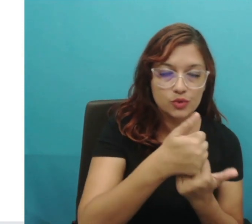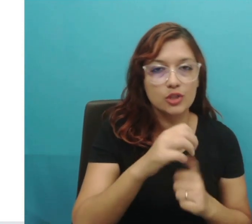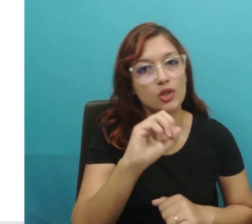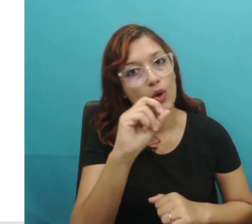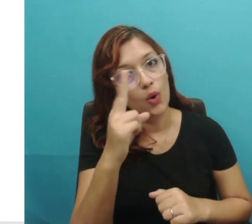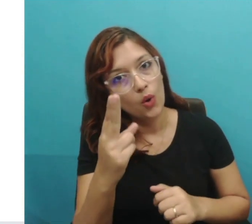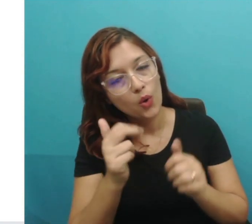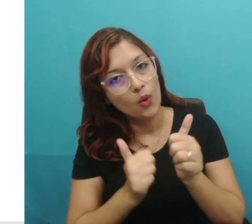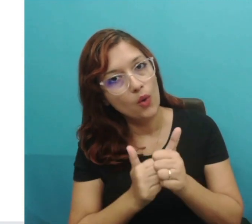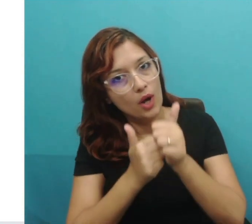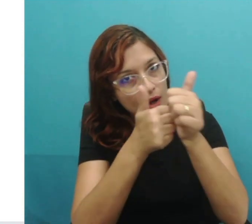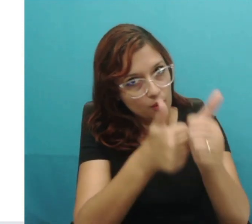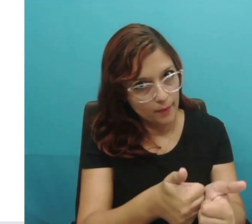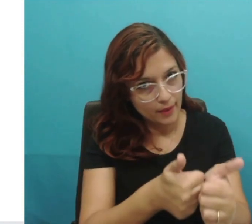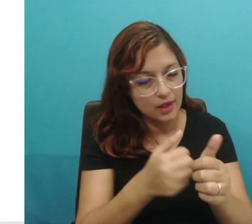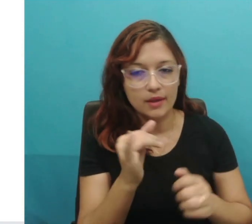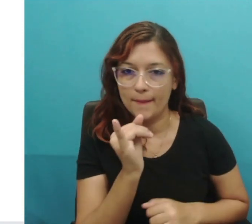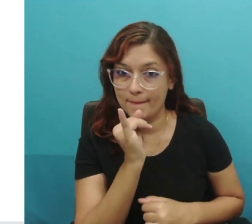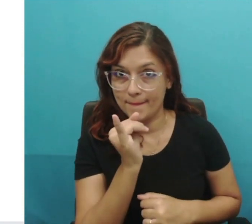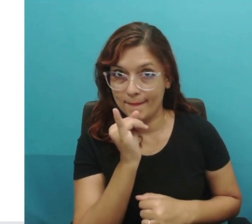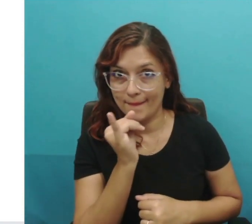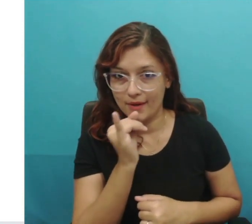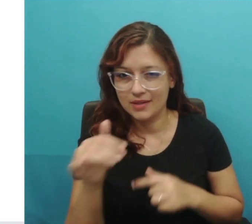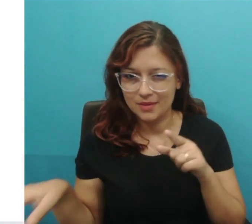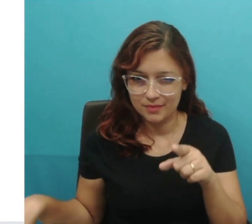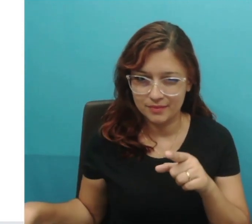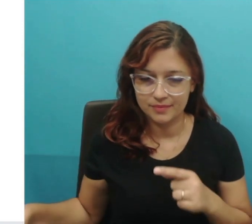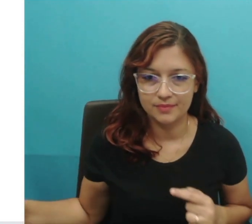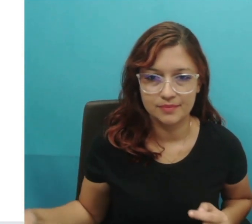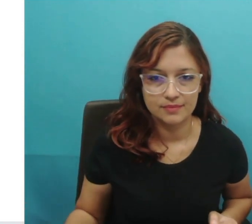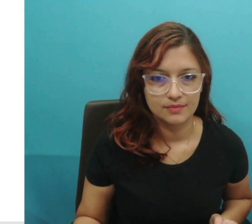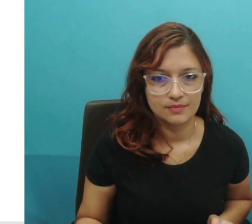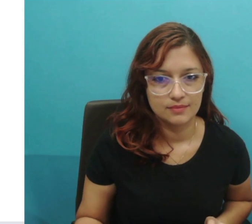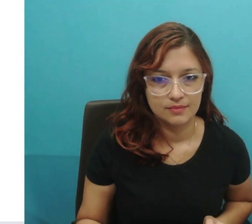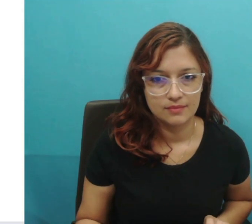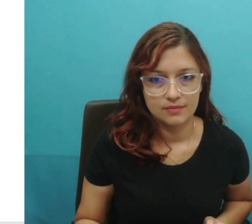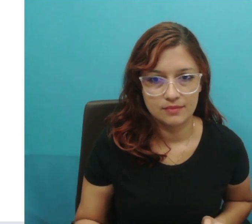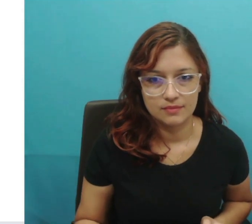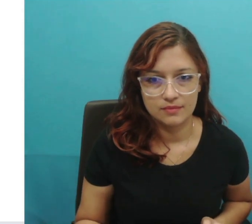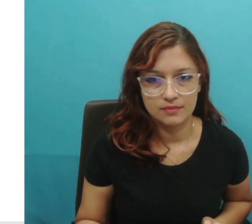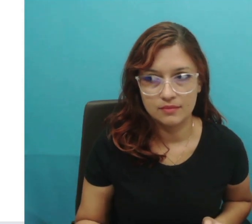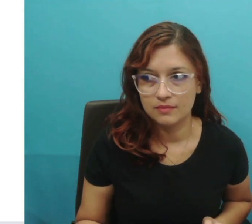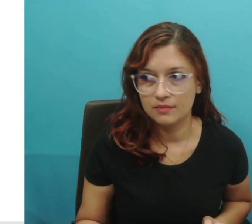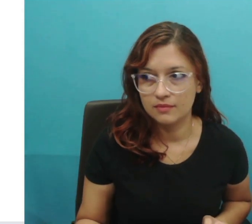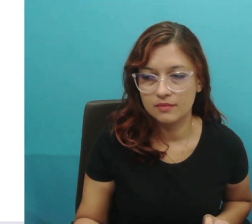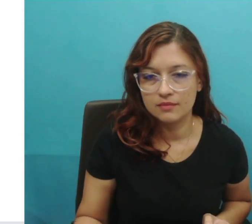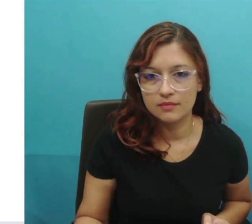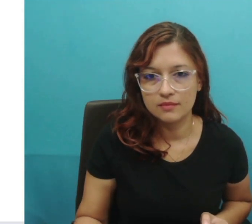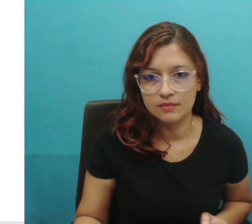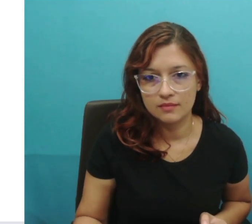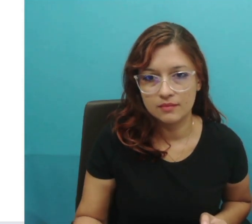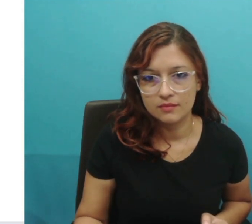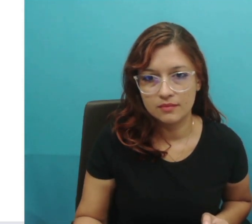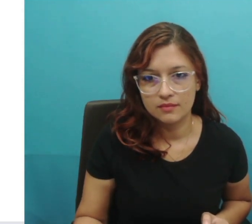ela pode substituir o substantivo acompanhar. Por exemplo,